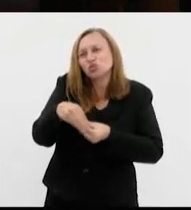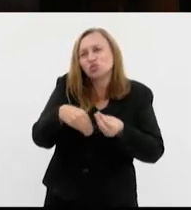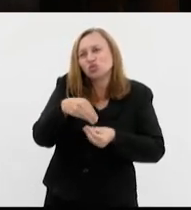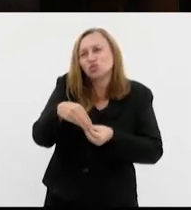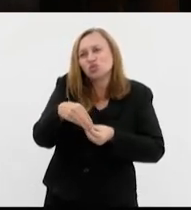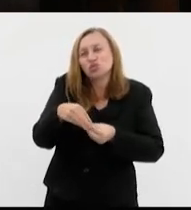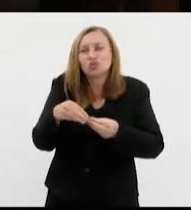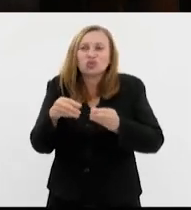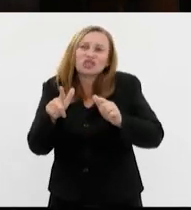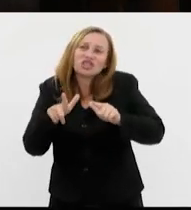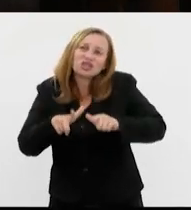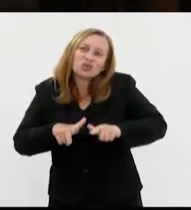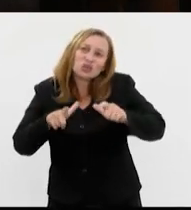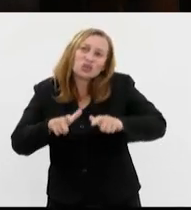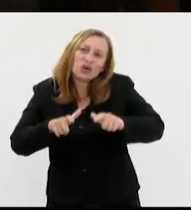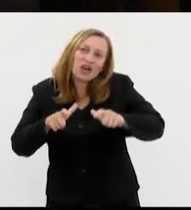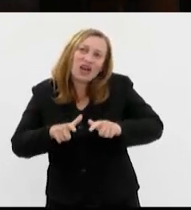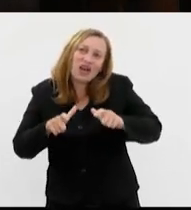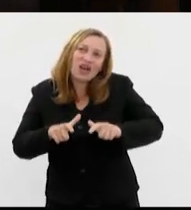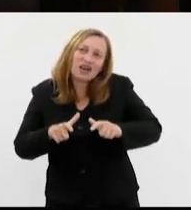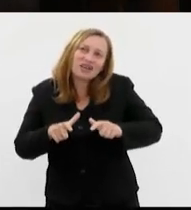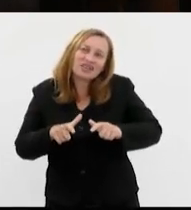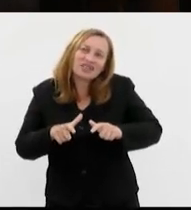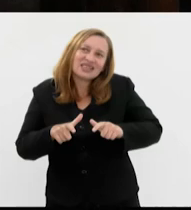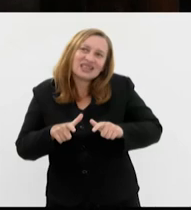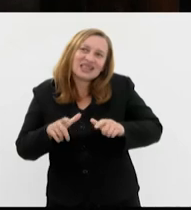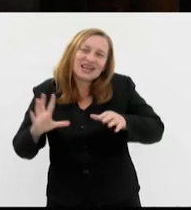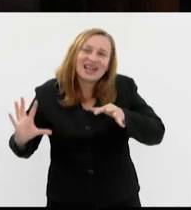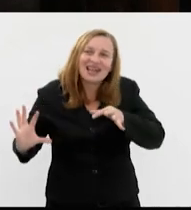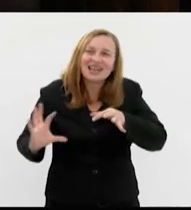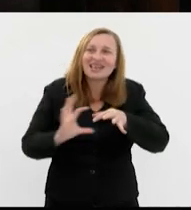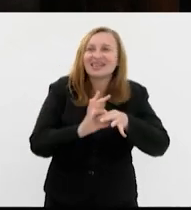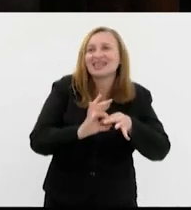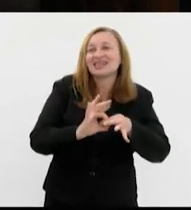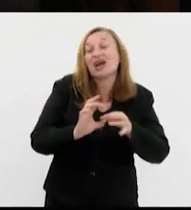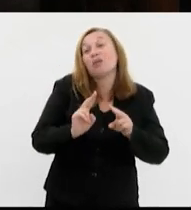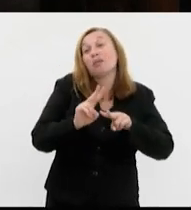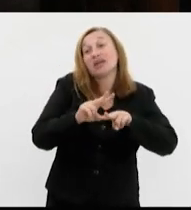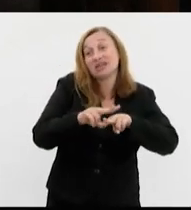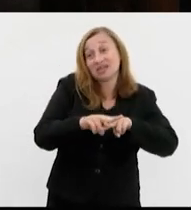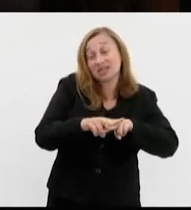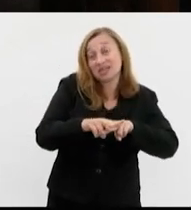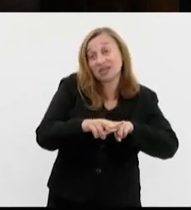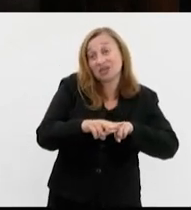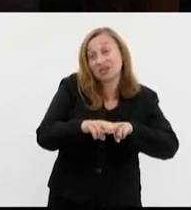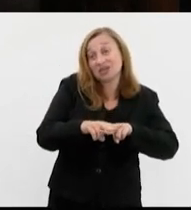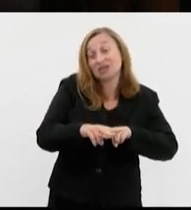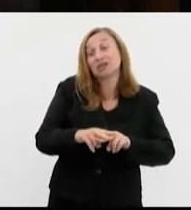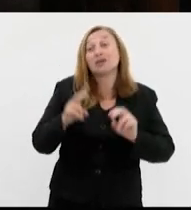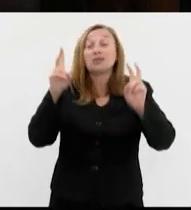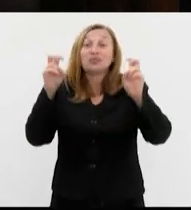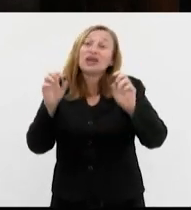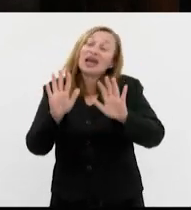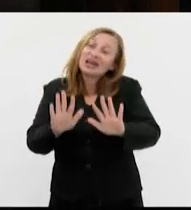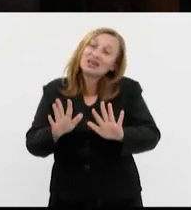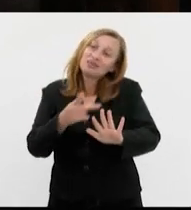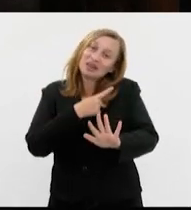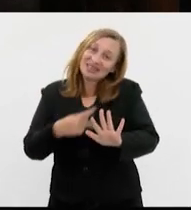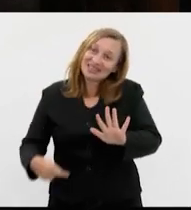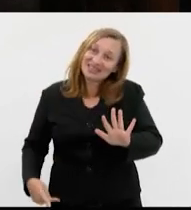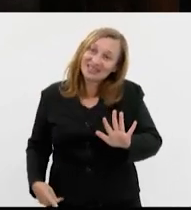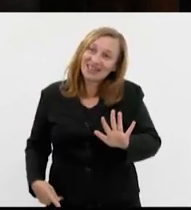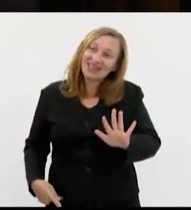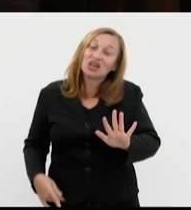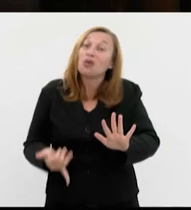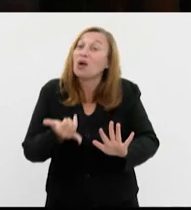desse lugar, né? Nesse local ligado ao presídio, a novas questões relacionadas a esse tema. Presidente, deixa eu mas com